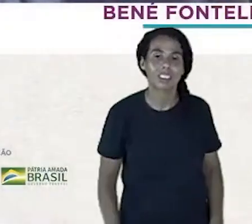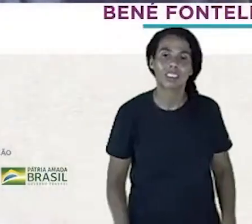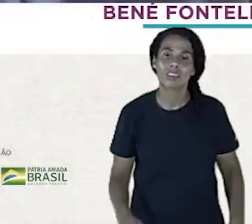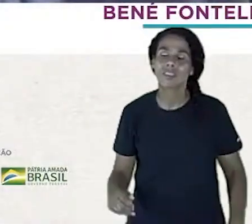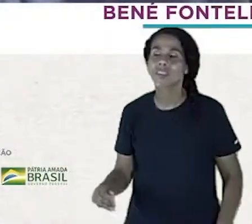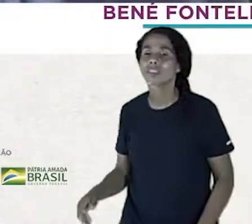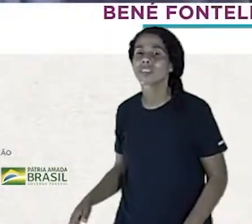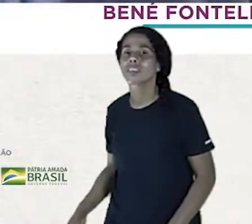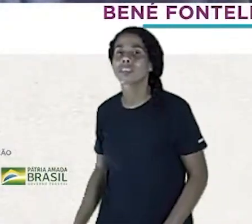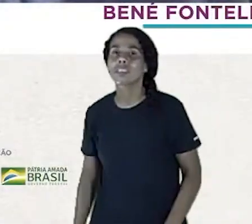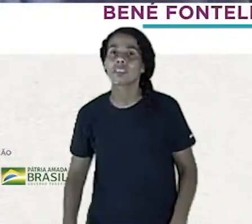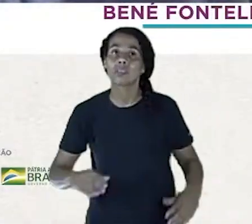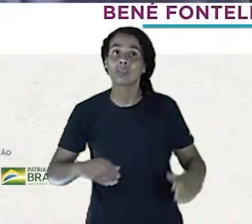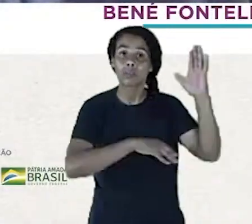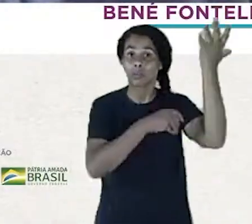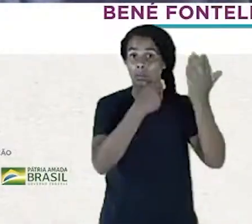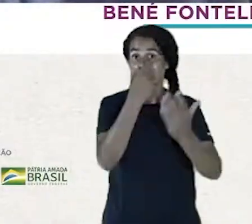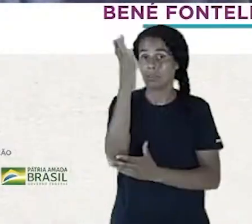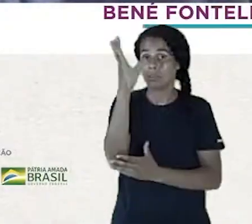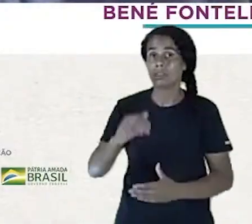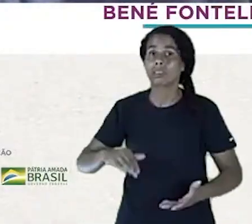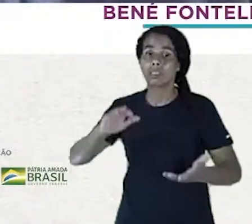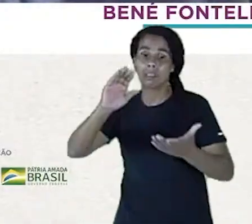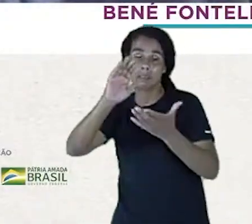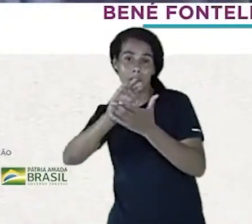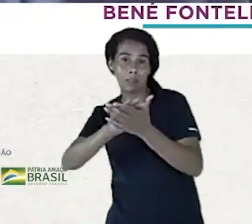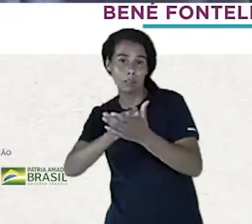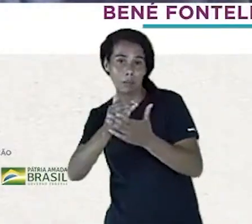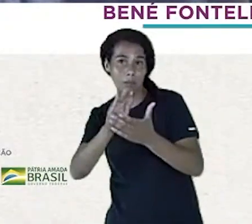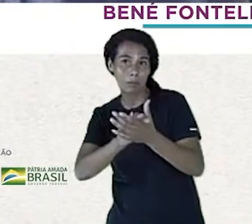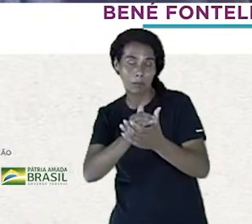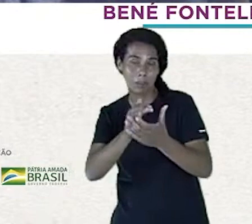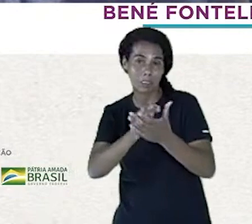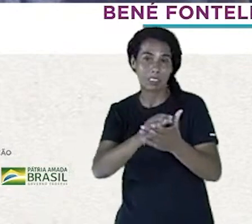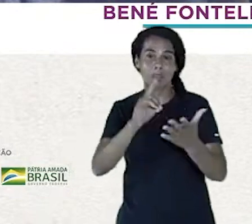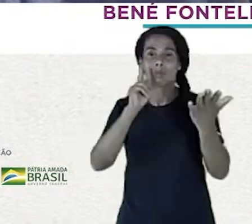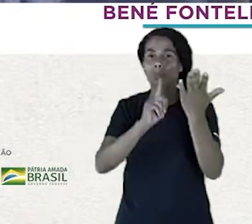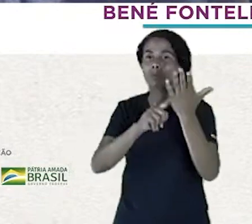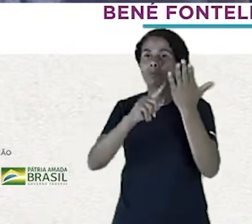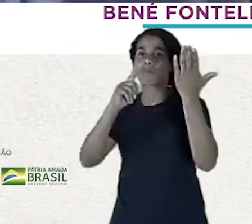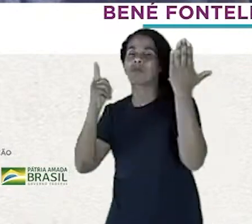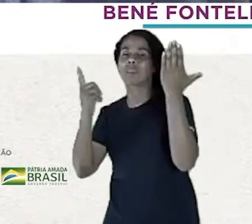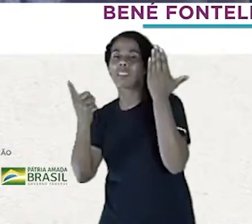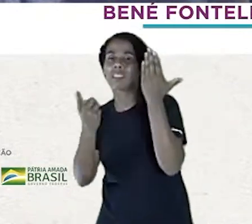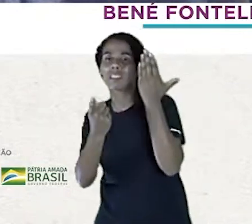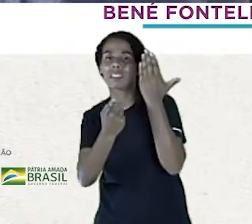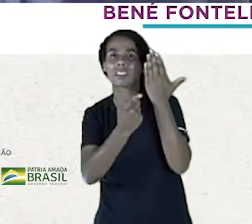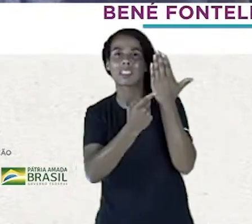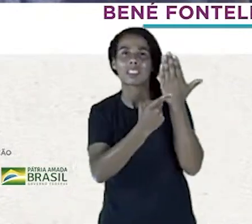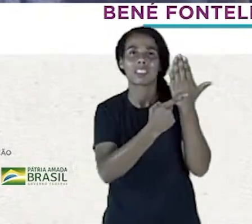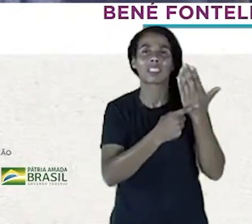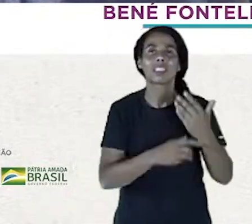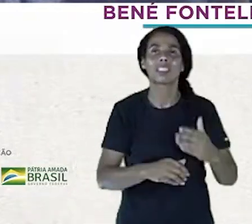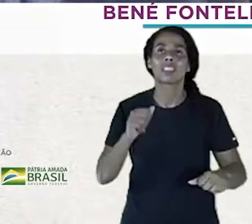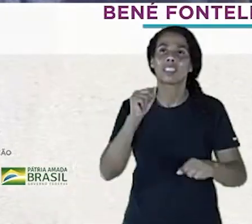Abacateiro, serás meu parceiro solitário nesse itinerário da leveza pelo ar.